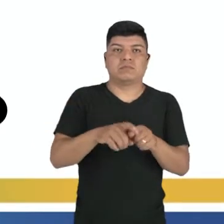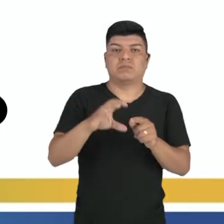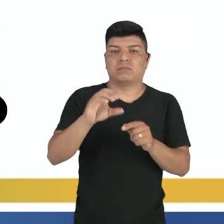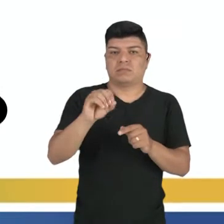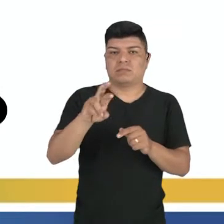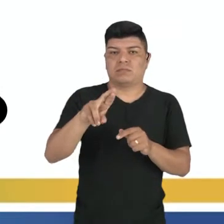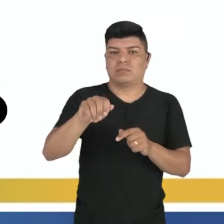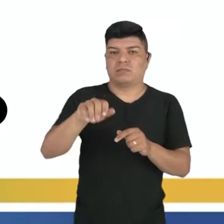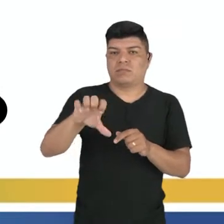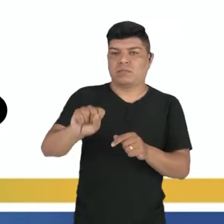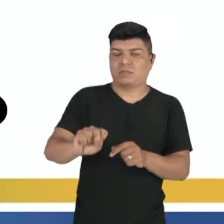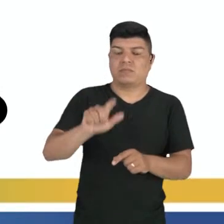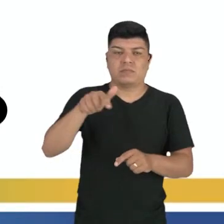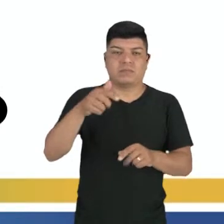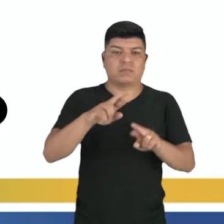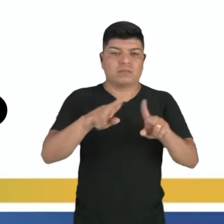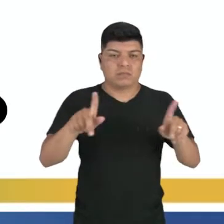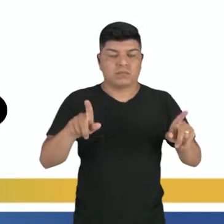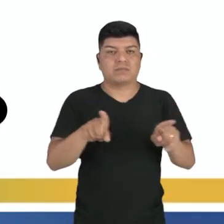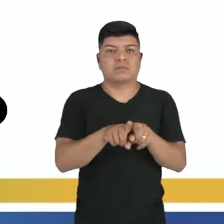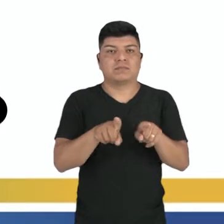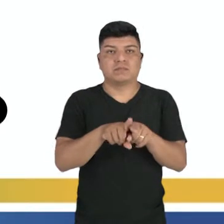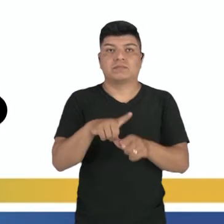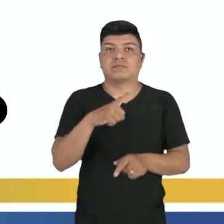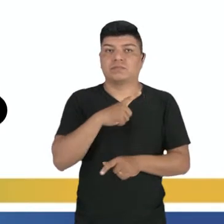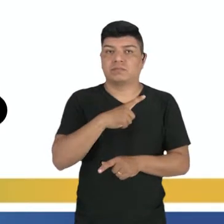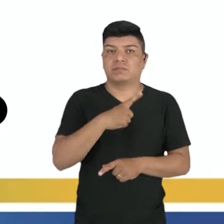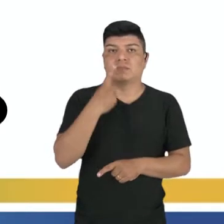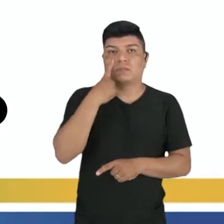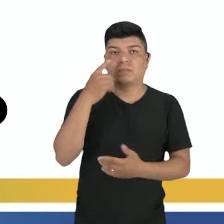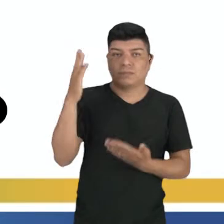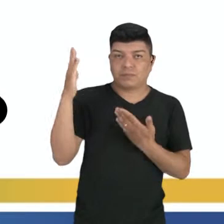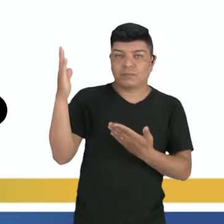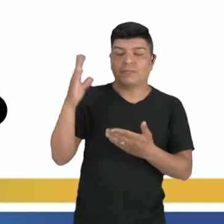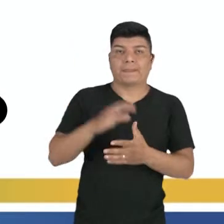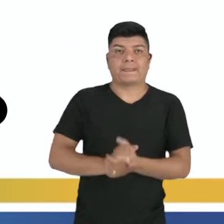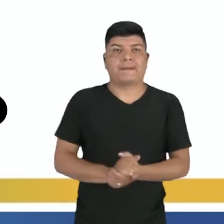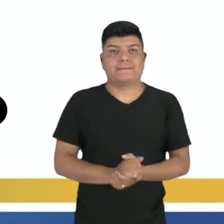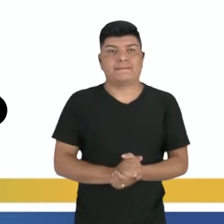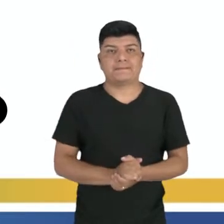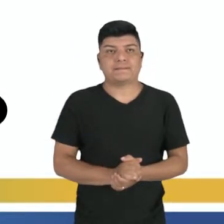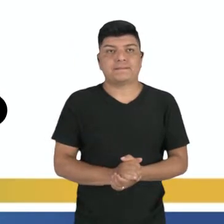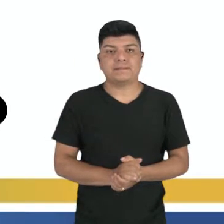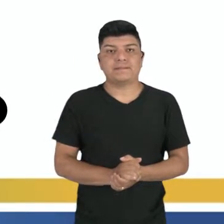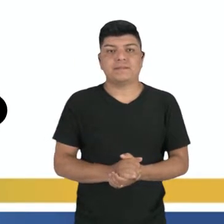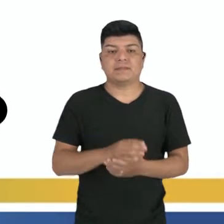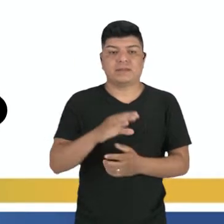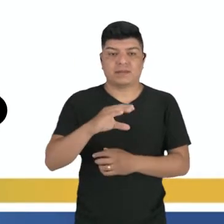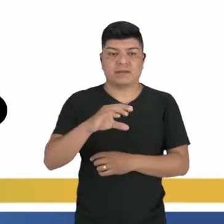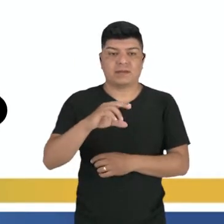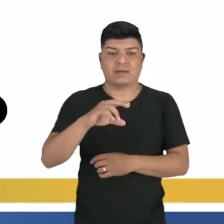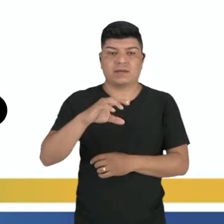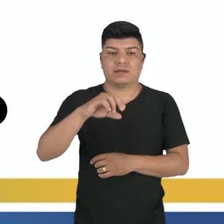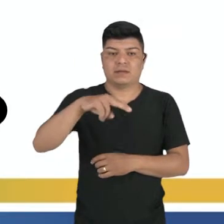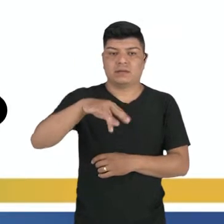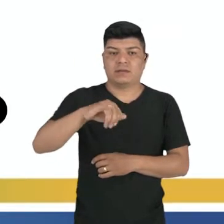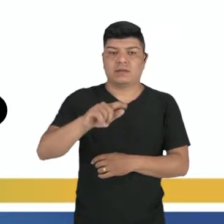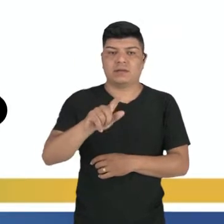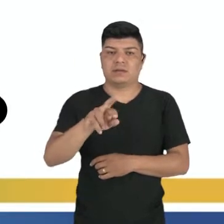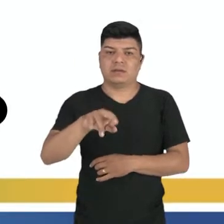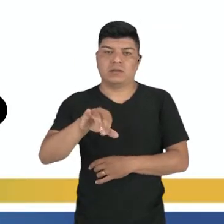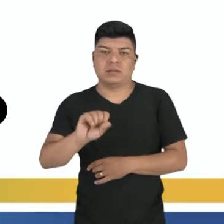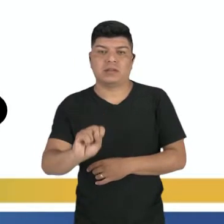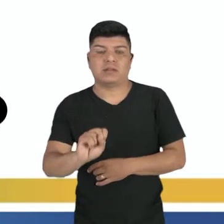corais. Outra diferença, que a gente vai ter aí é que a gente vai ver que os quinidários e os